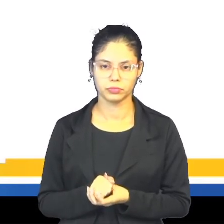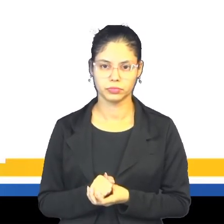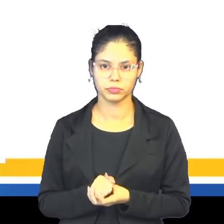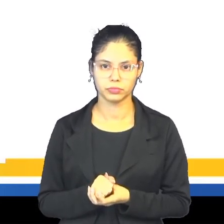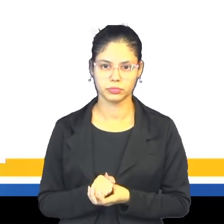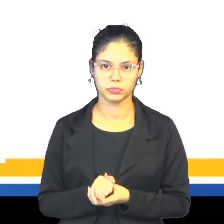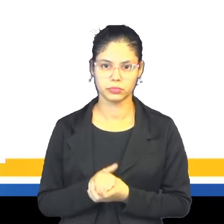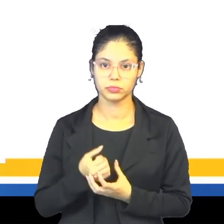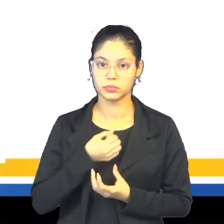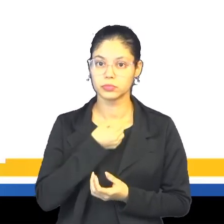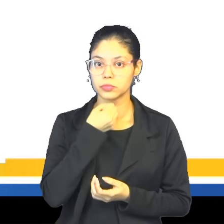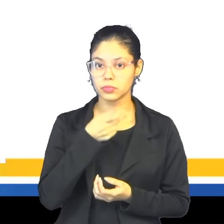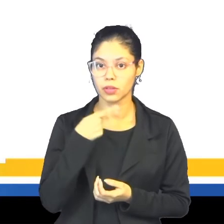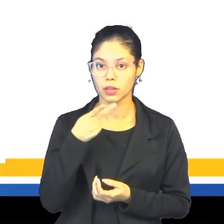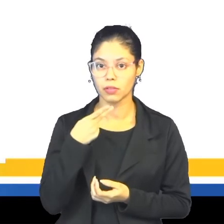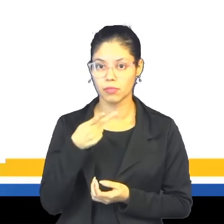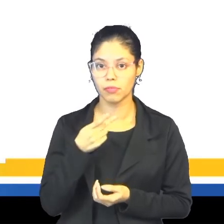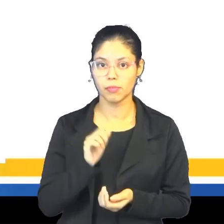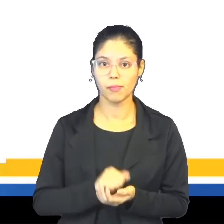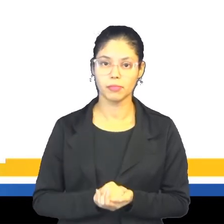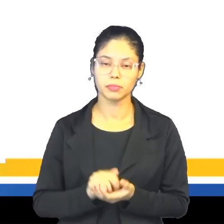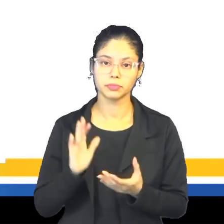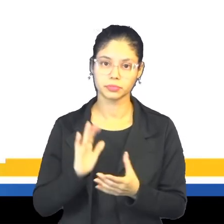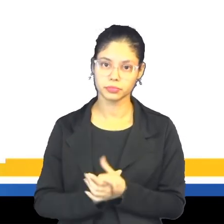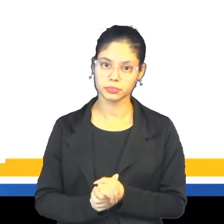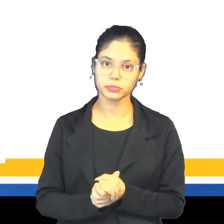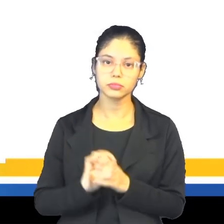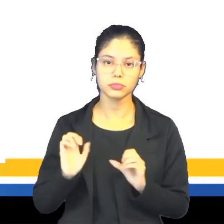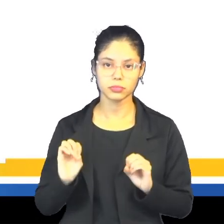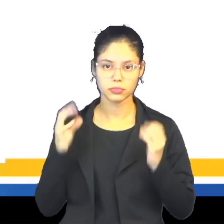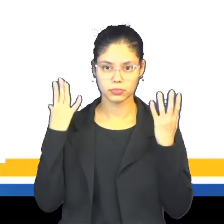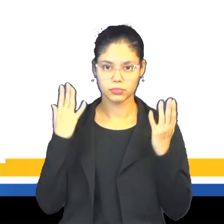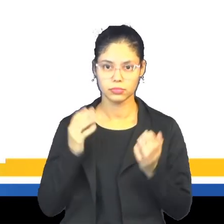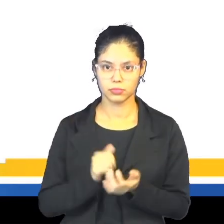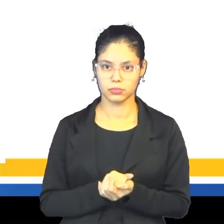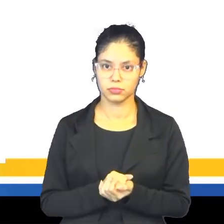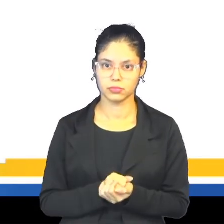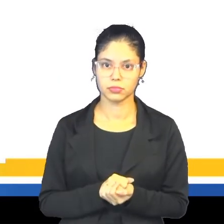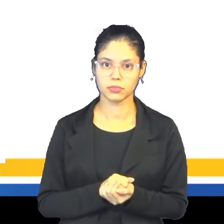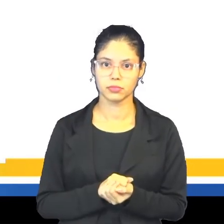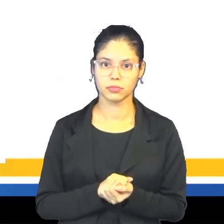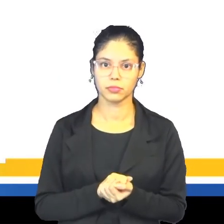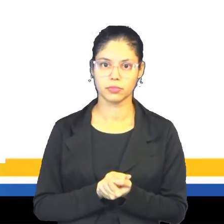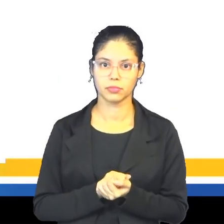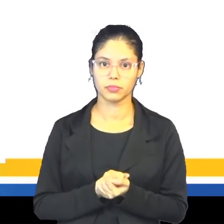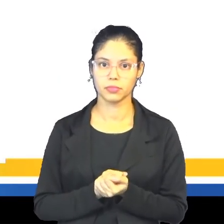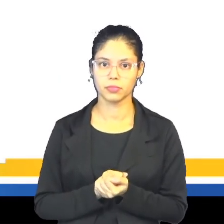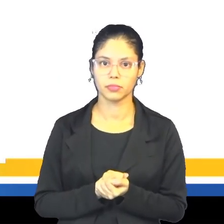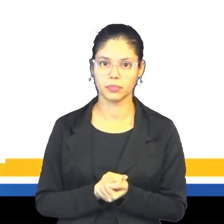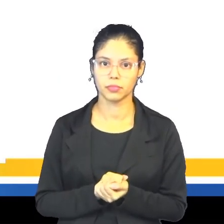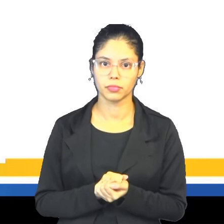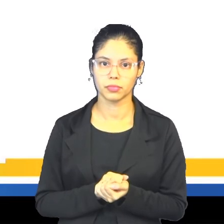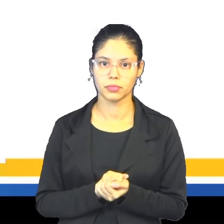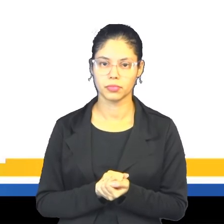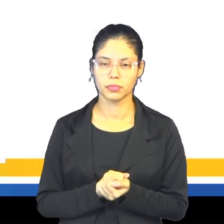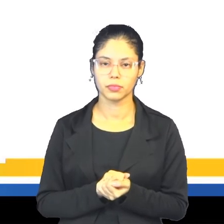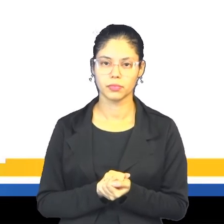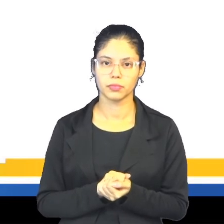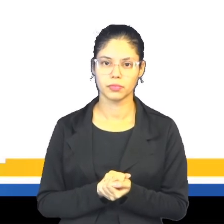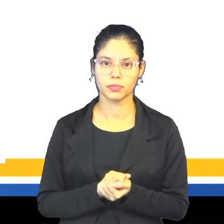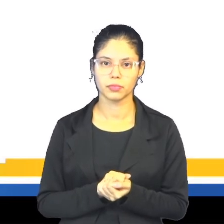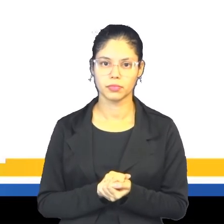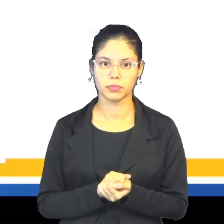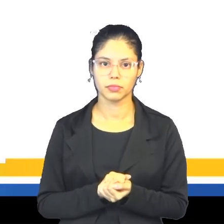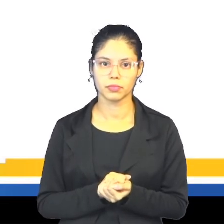seja, quem vai celebrar o casamento? Né? O cura Arturo, padre Ricardo ou padre Luiz?